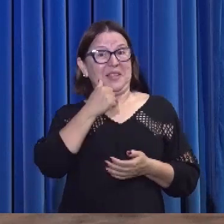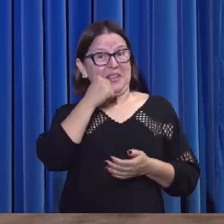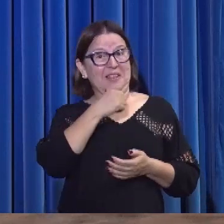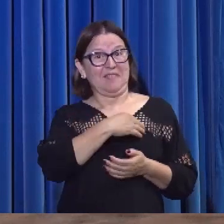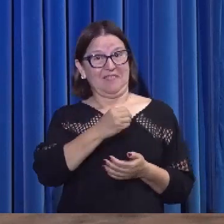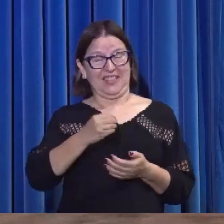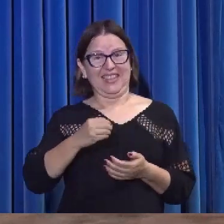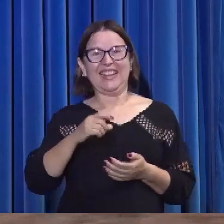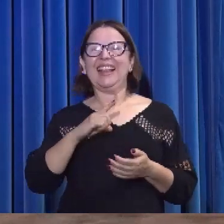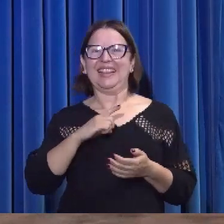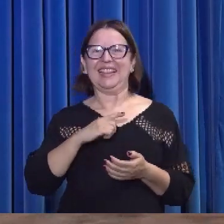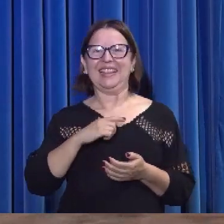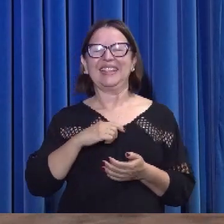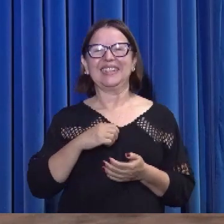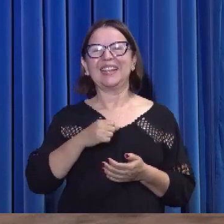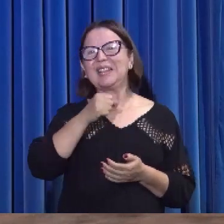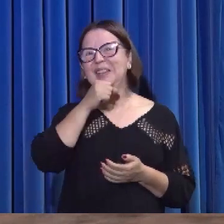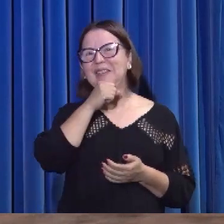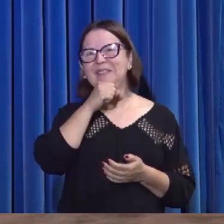uma vozinha.